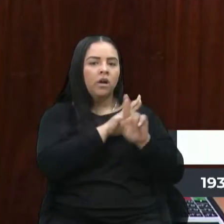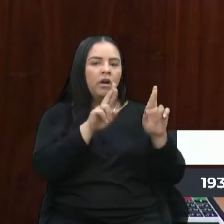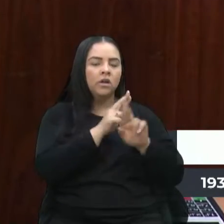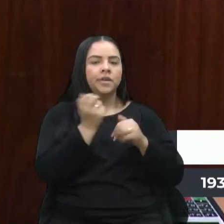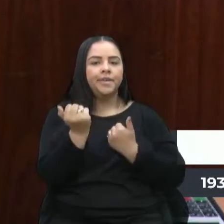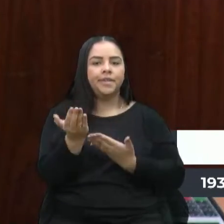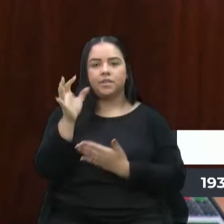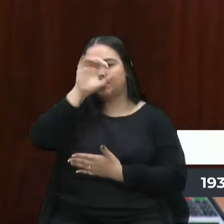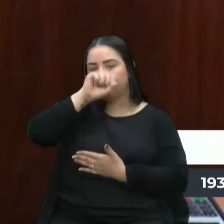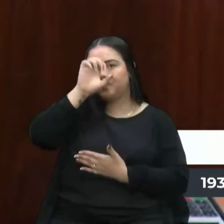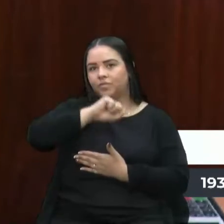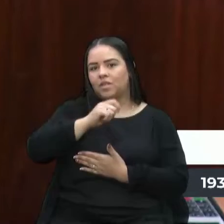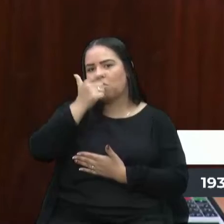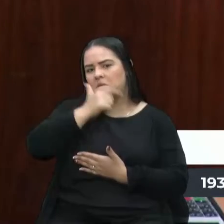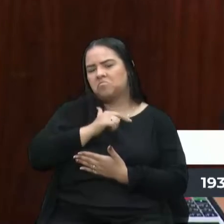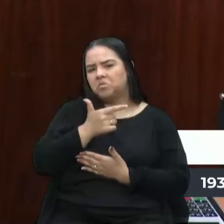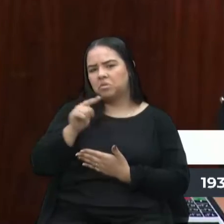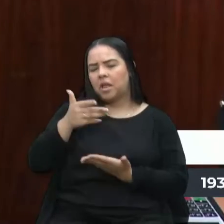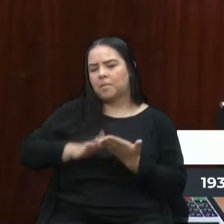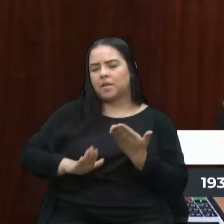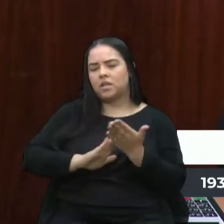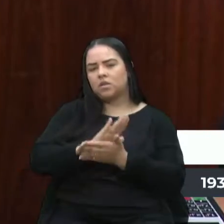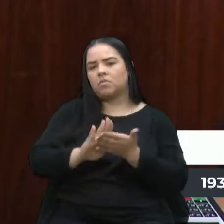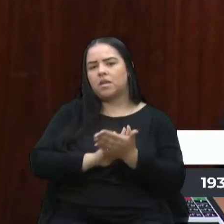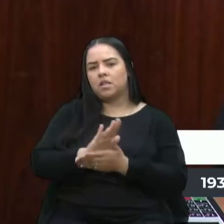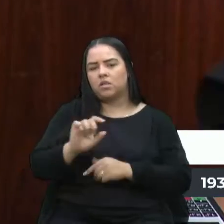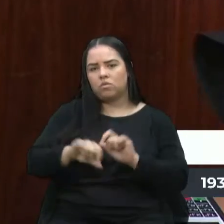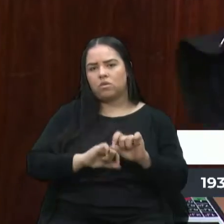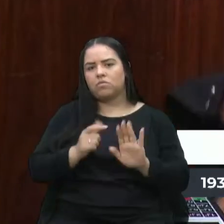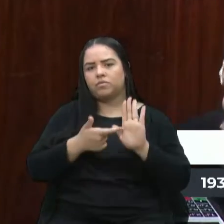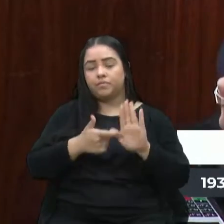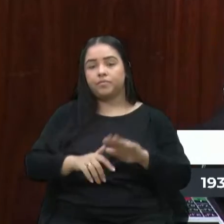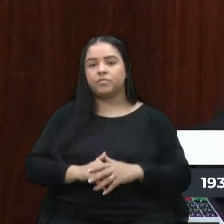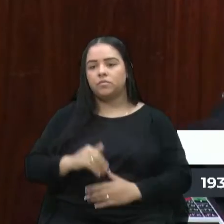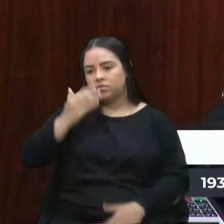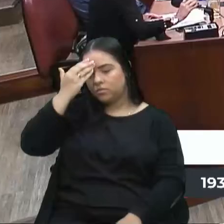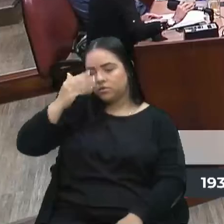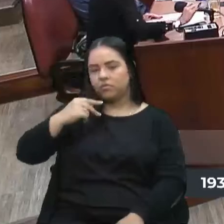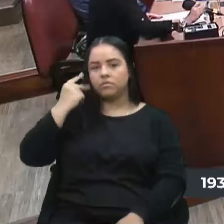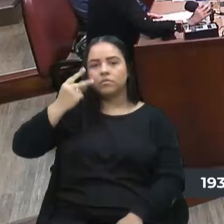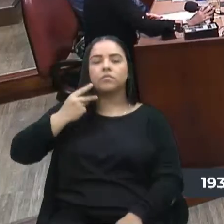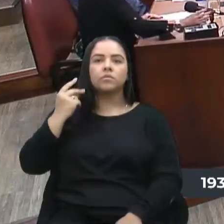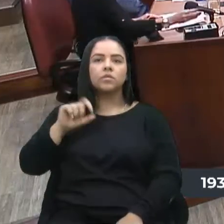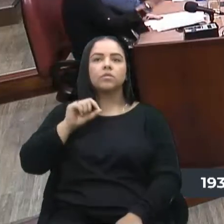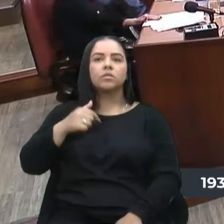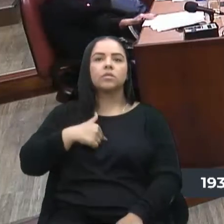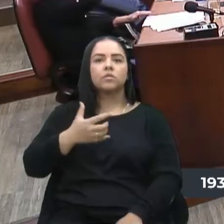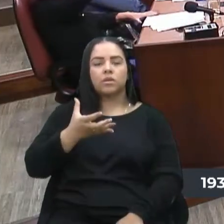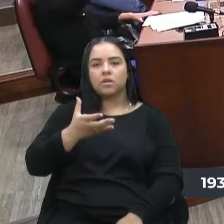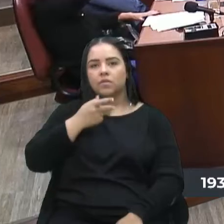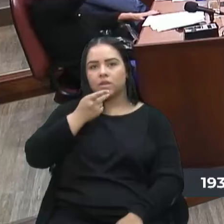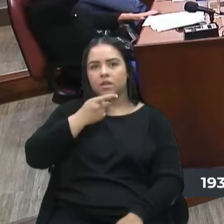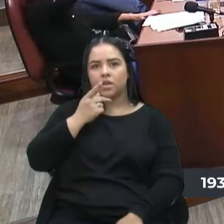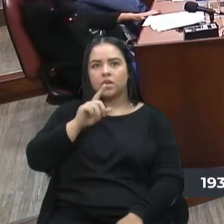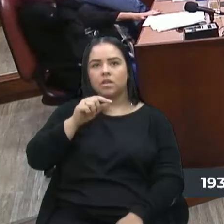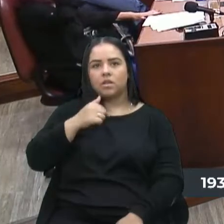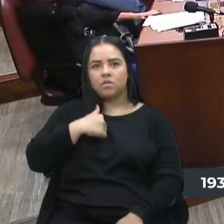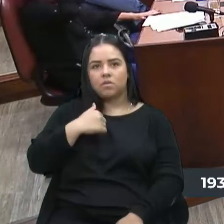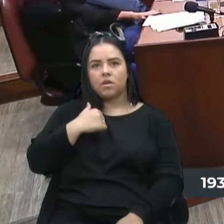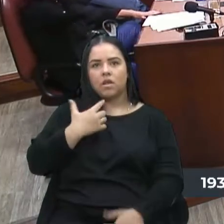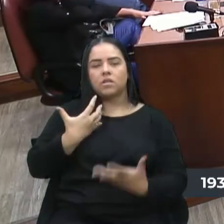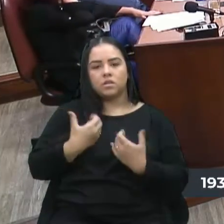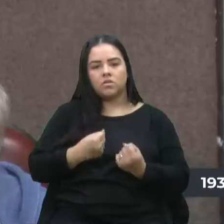jovem aprendiz então acho que não teria se prejuízo colocado aqui obrigado vereadora Mas o que eu quero salientar aqui que eu sou favorável almoçam Ela